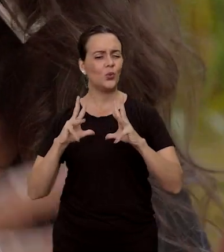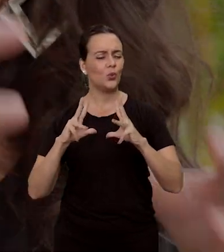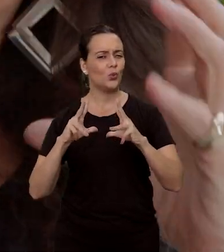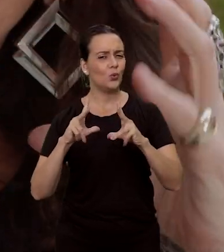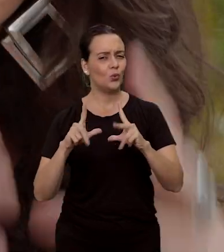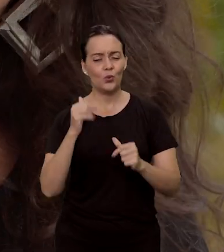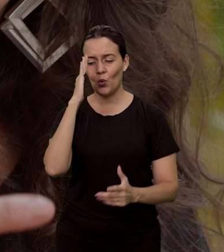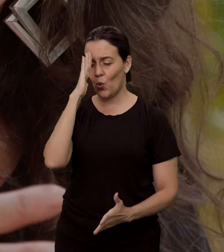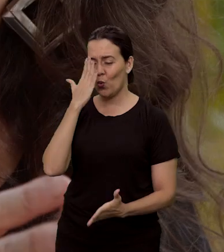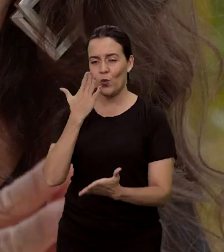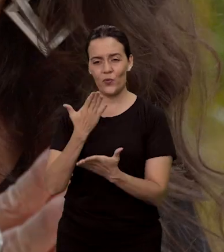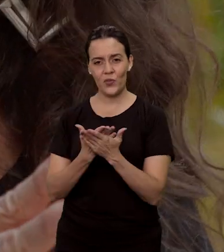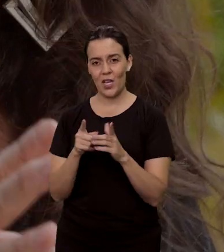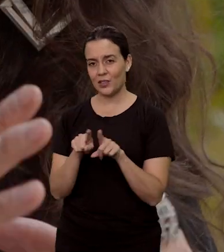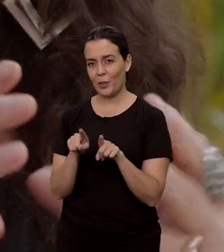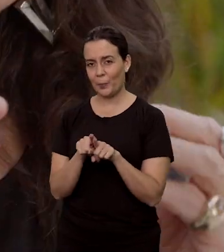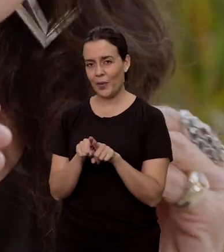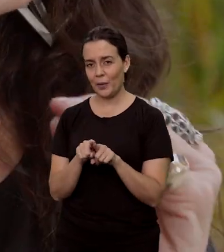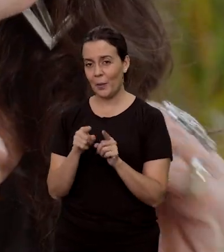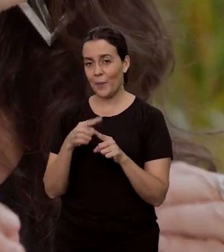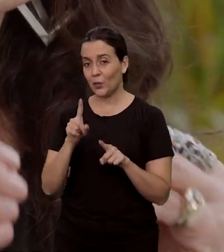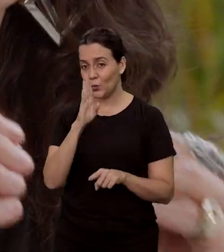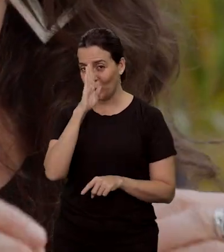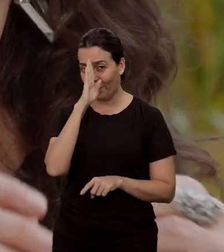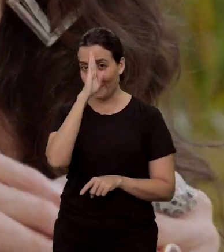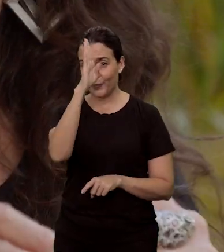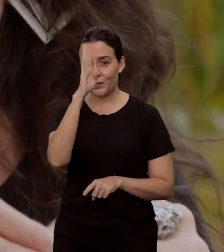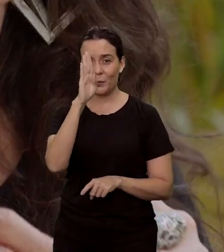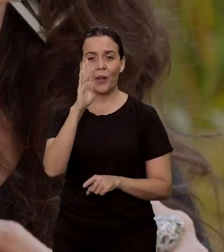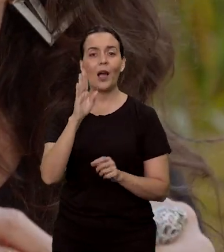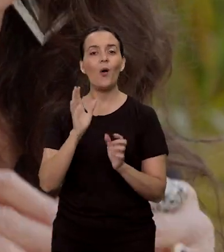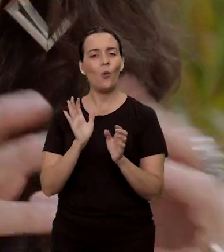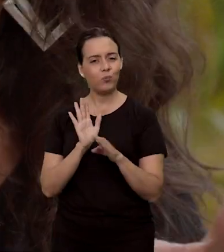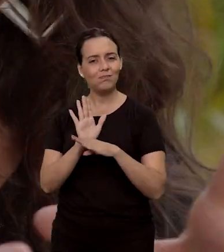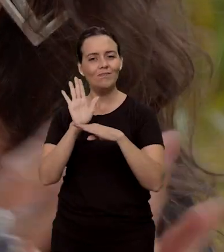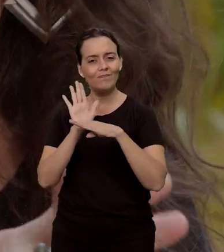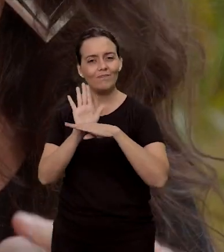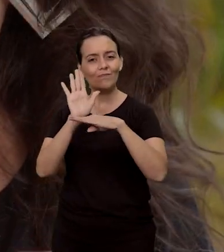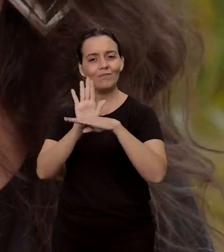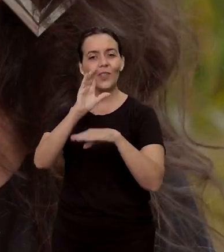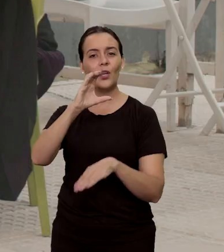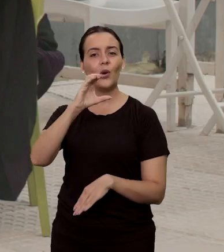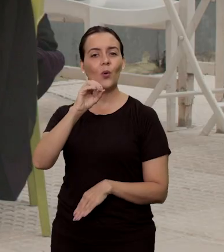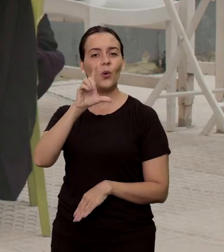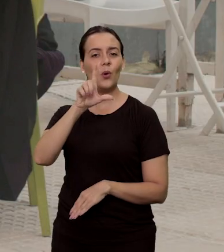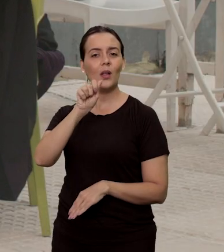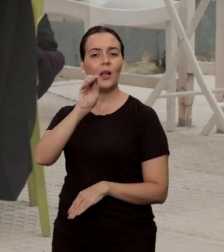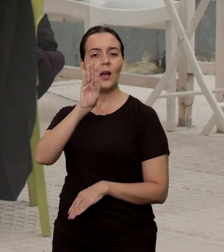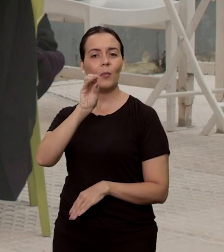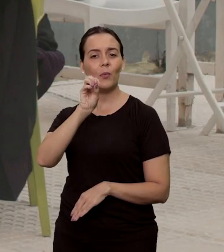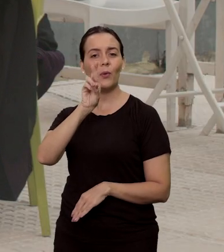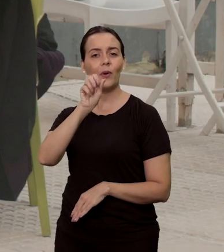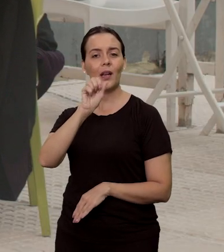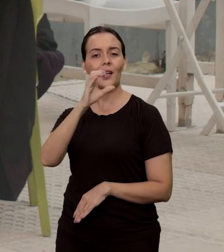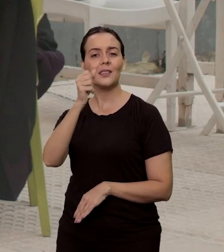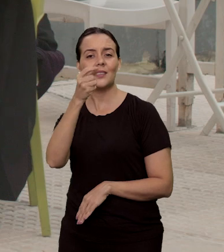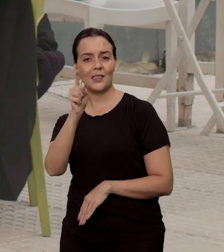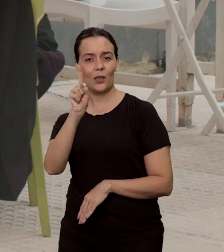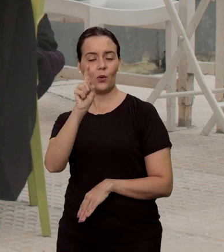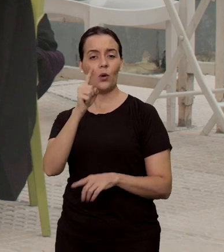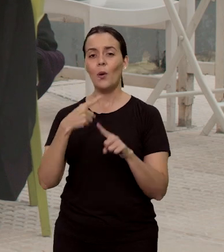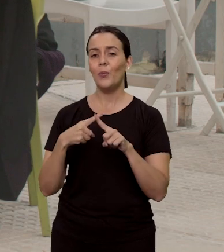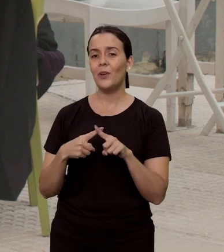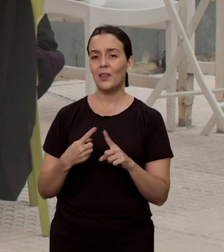etc. Mas colaboração. E a essência da colaboração é a celebração. Porque na construção